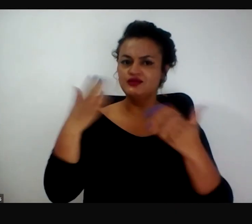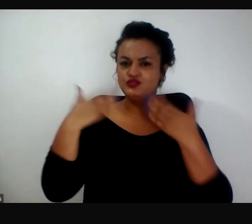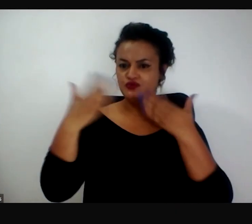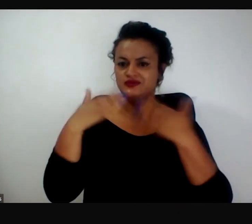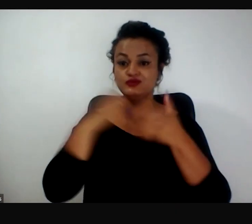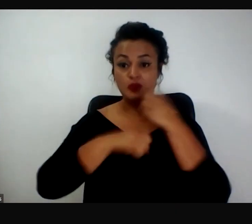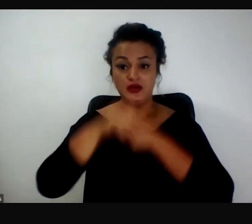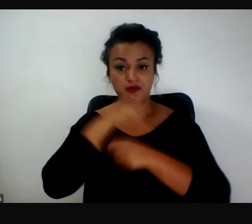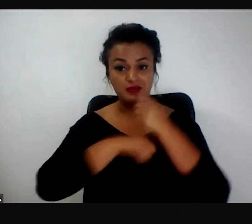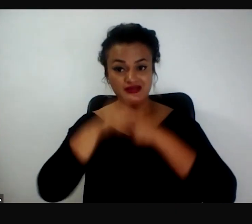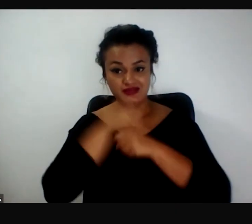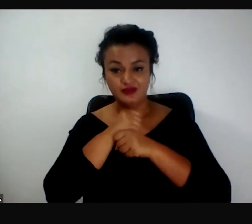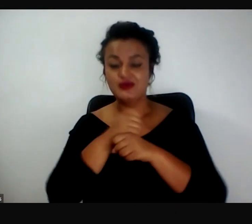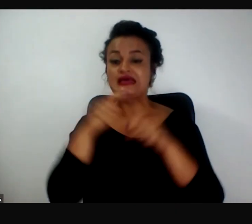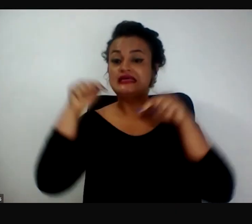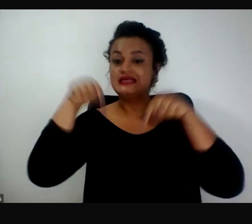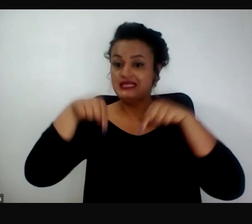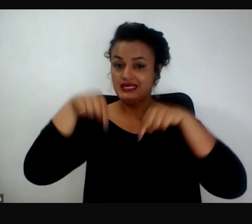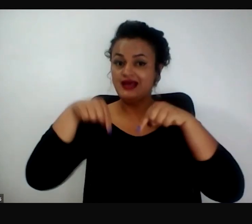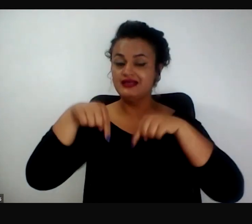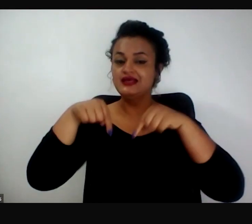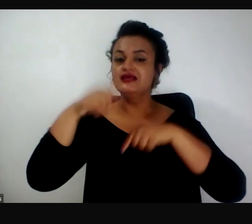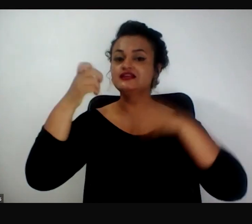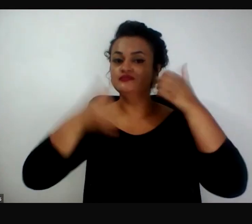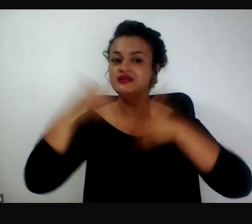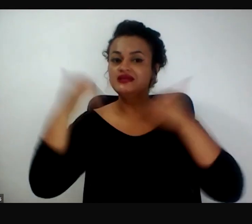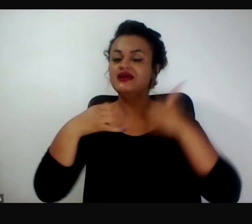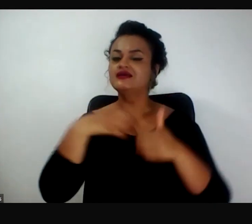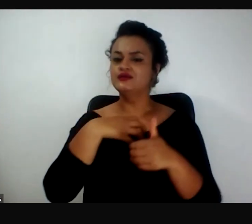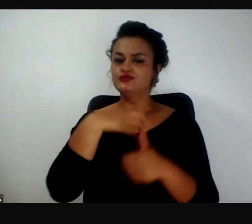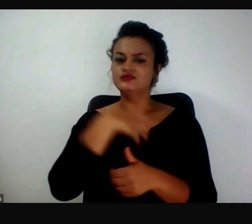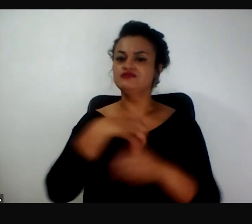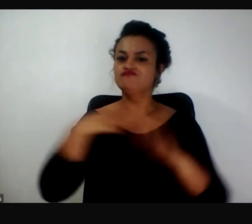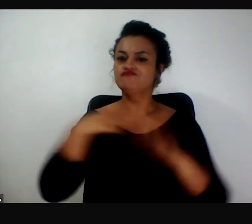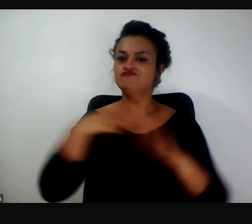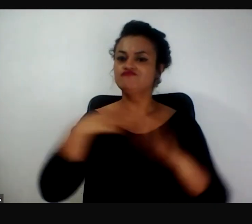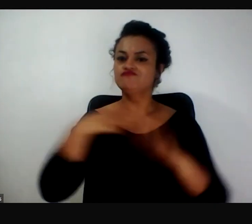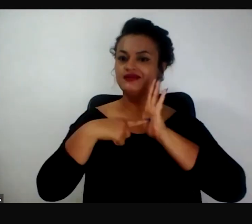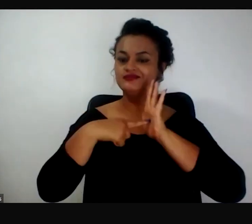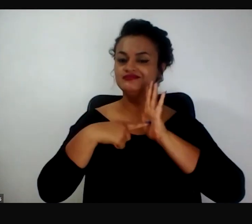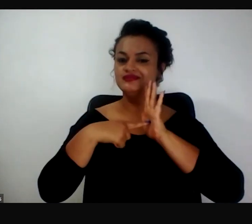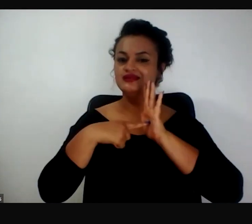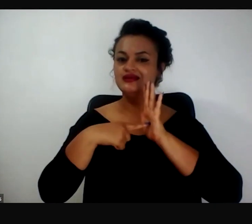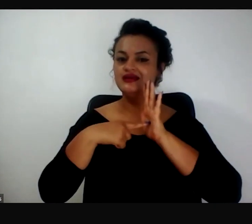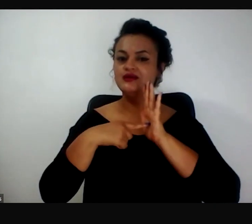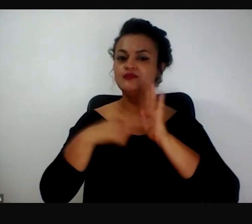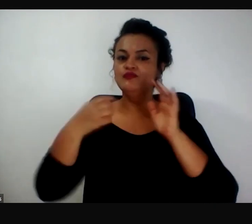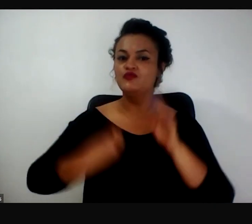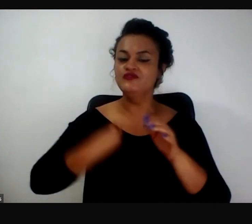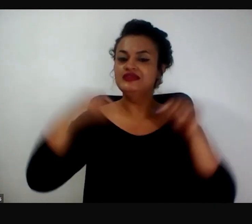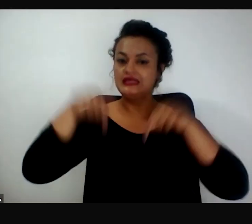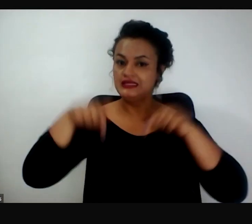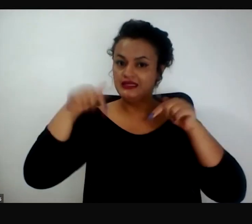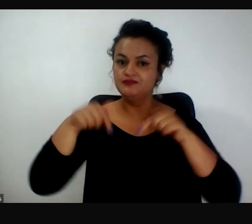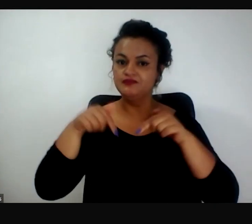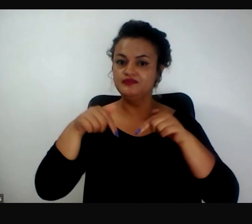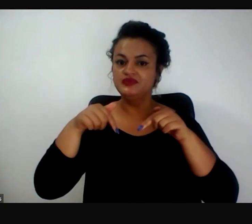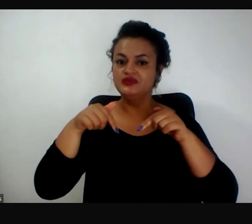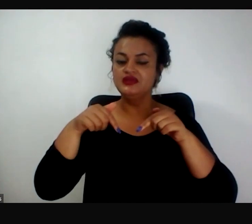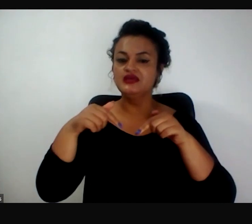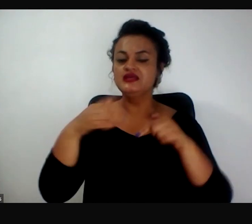passado e declarar que eu estou muito honrado do convite aqui no Tribunal